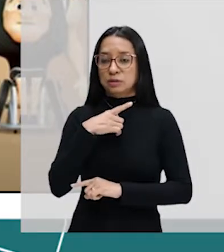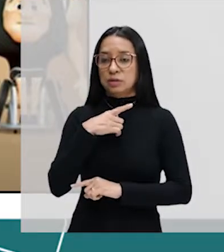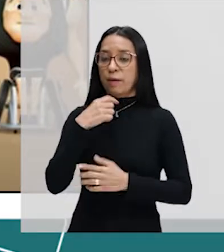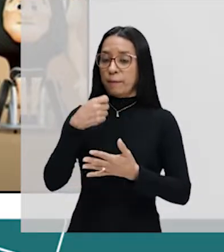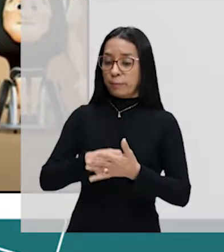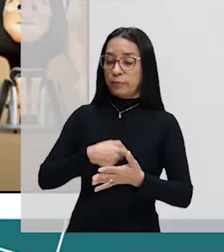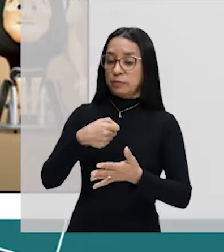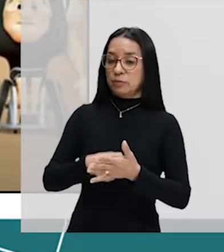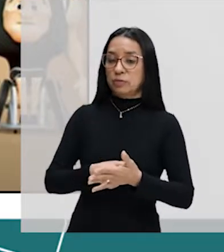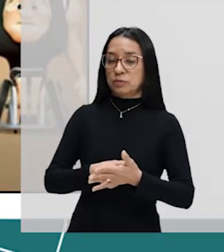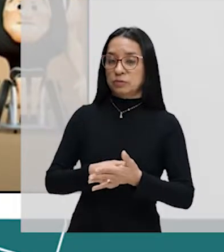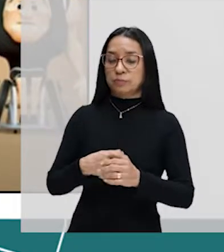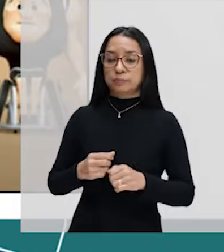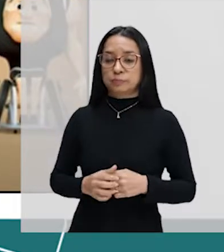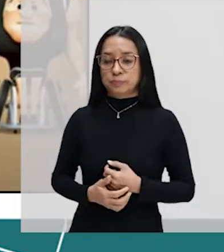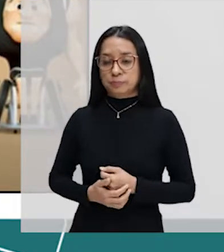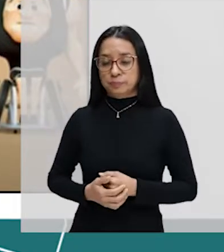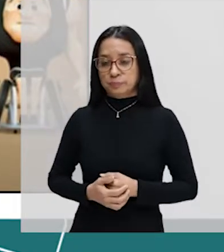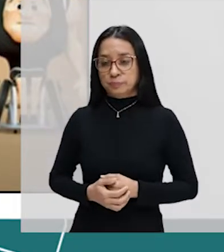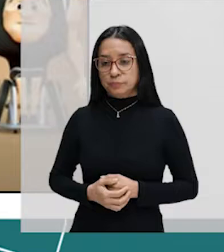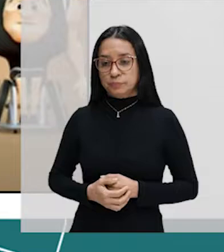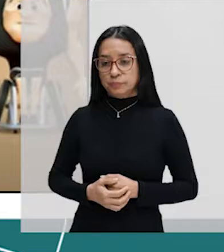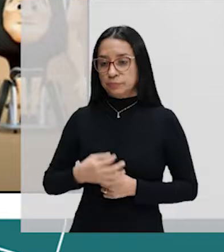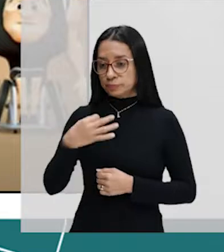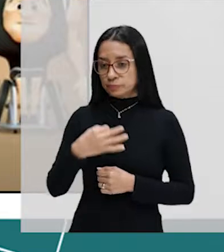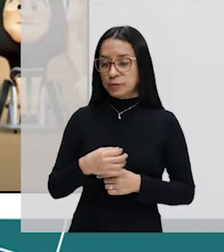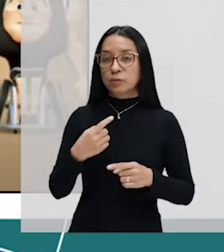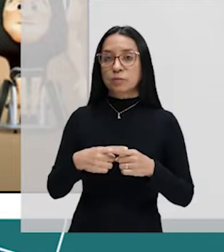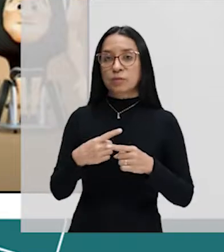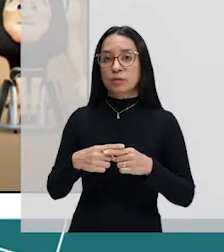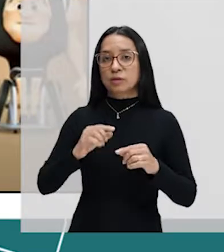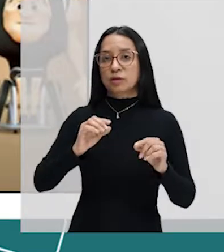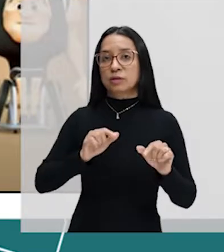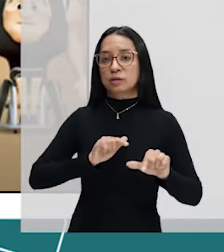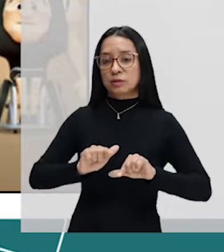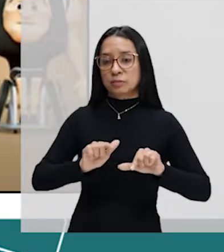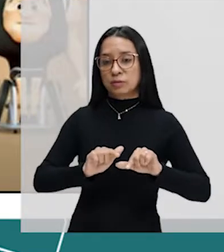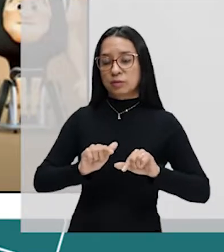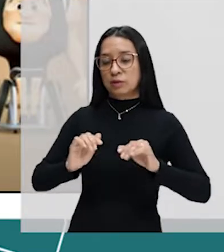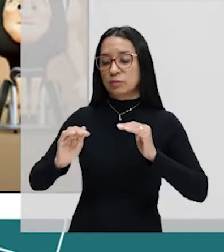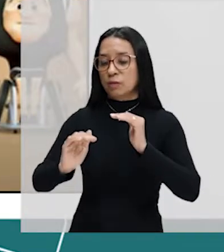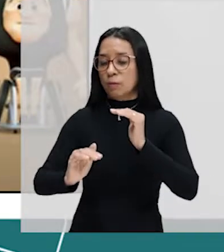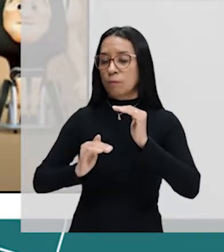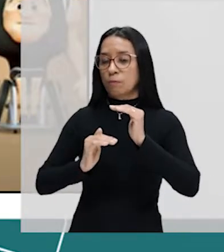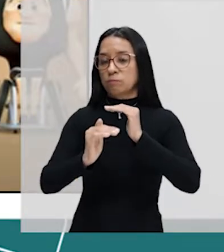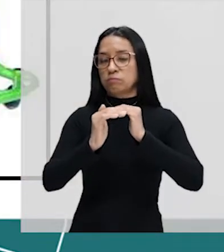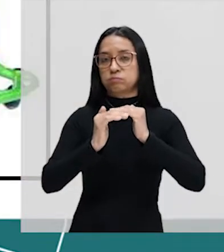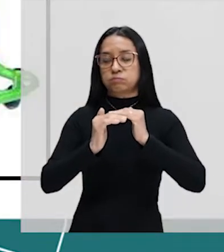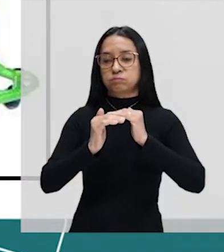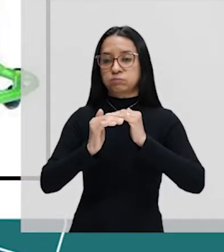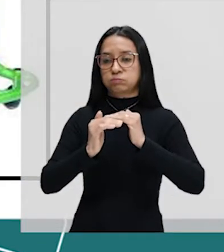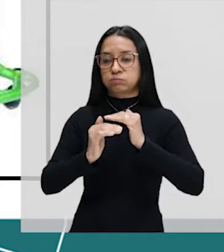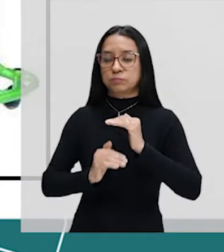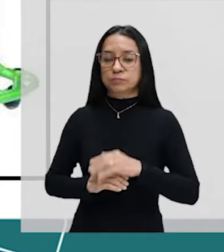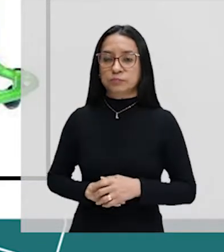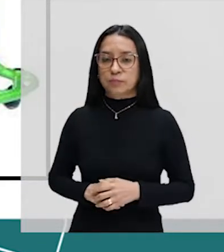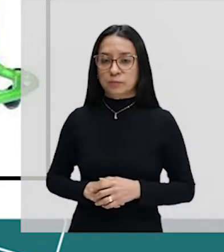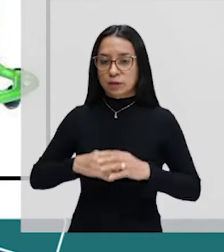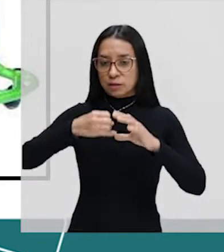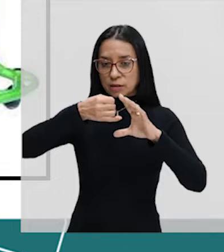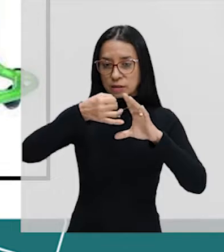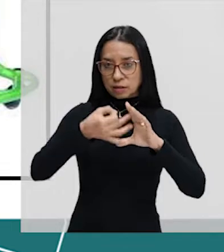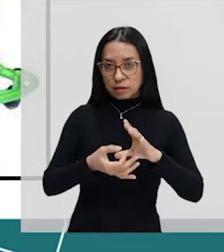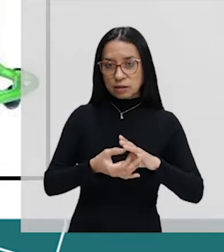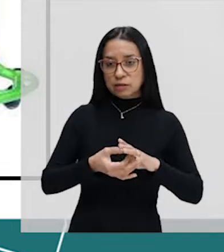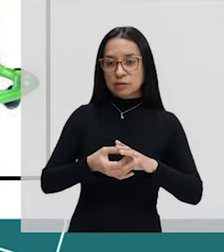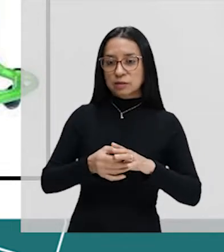sanções disciplinares para essa equipe, certo? Porque aqui está sendo trabalhado o quê? A equidade. Característica das